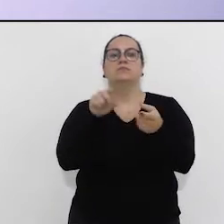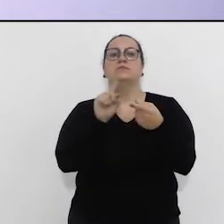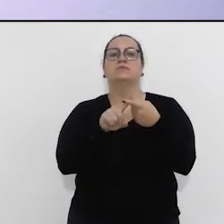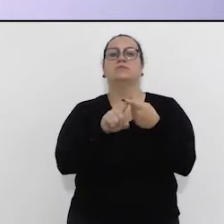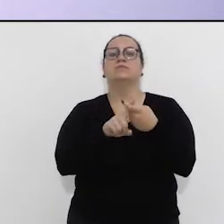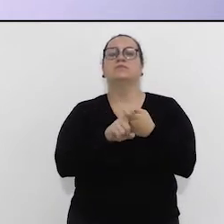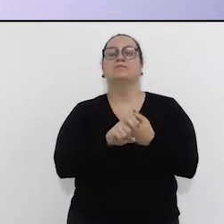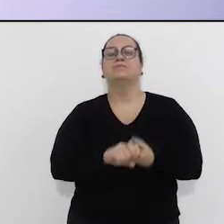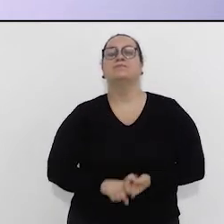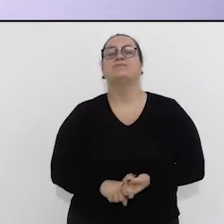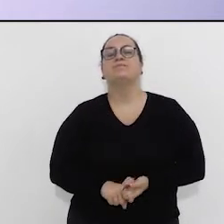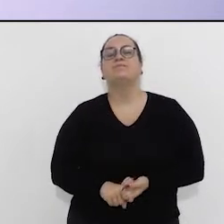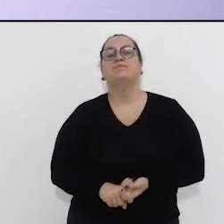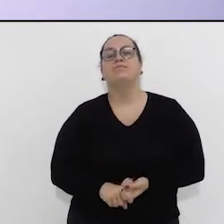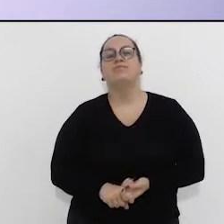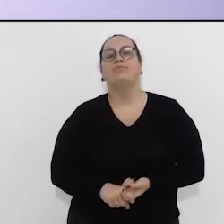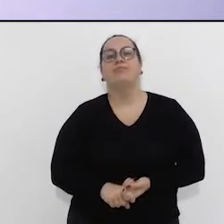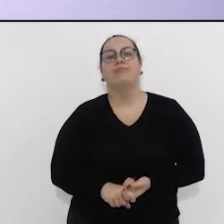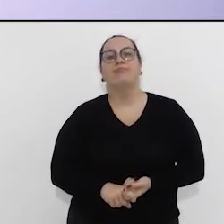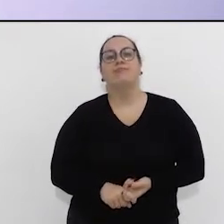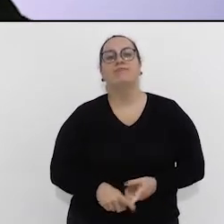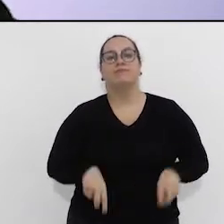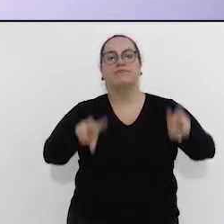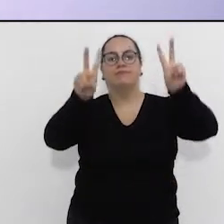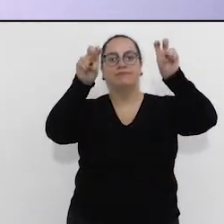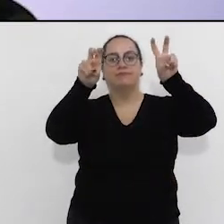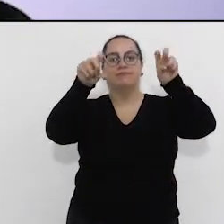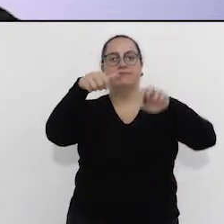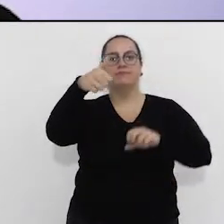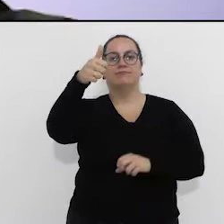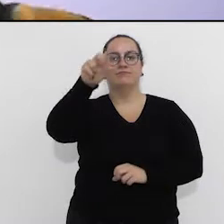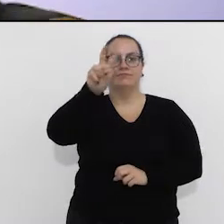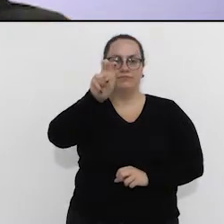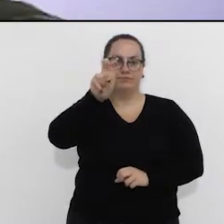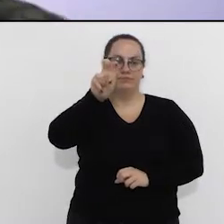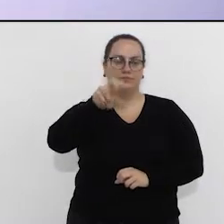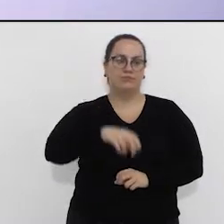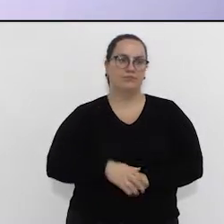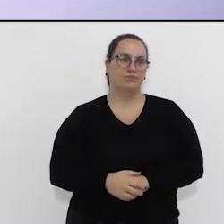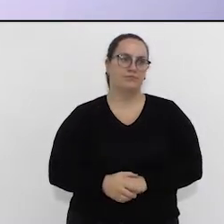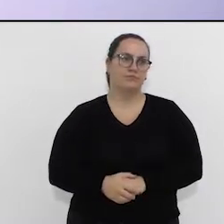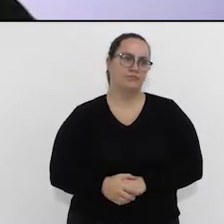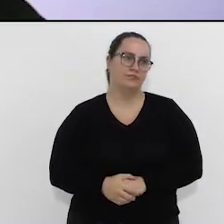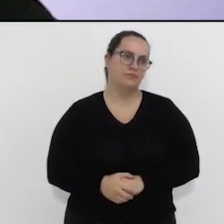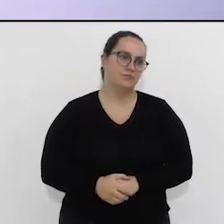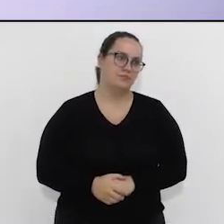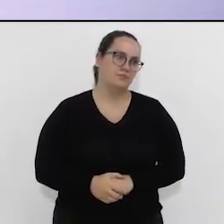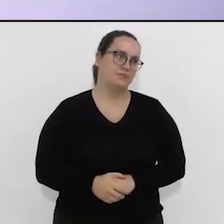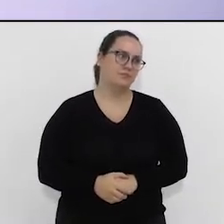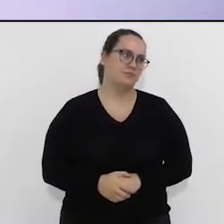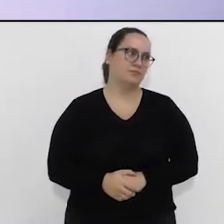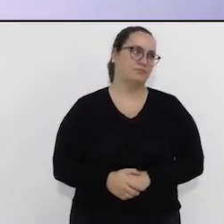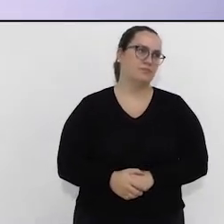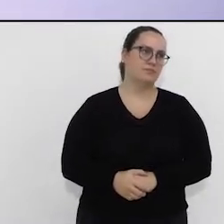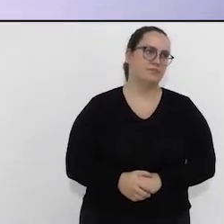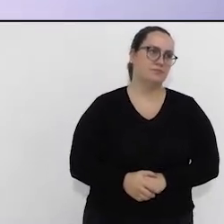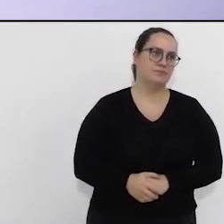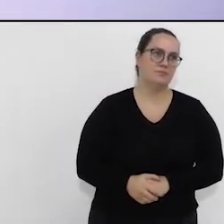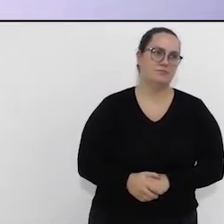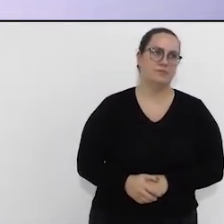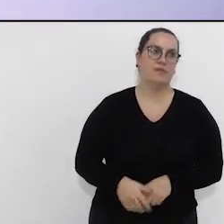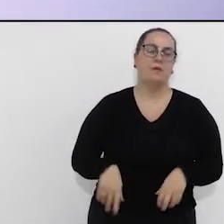então vamos Aos doze temas que farão parte aqui então não é da Sabatina da